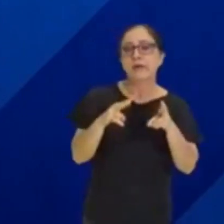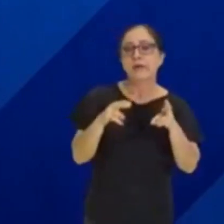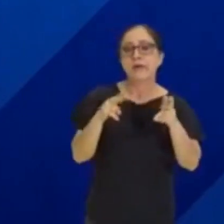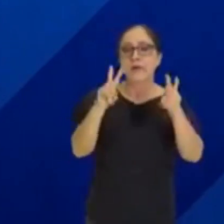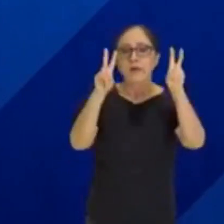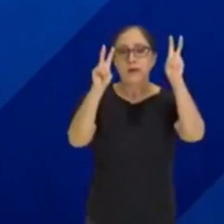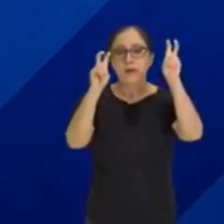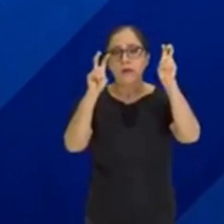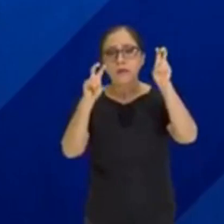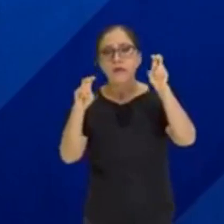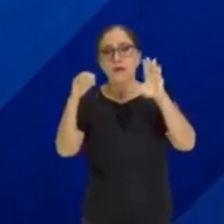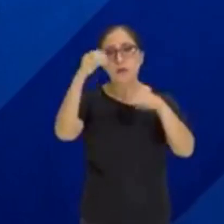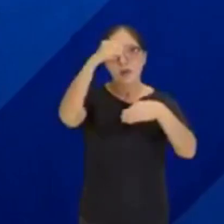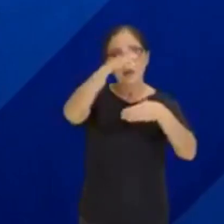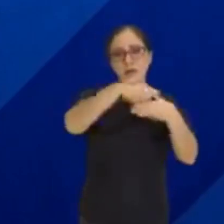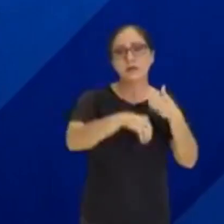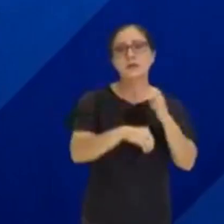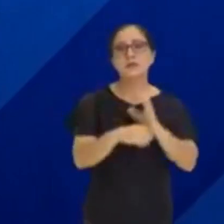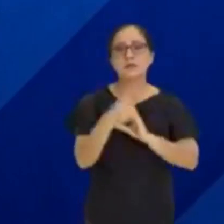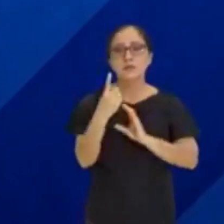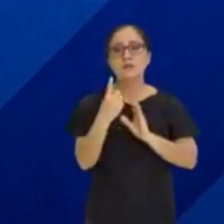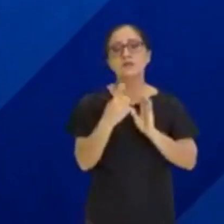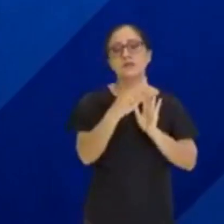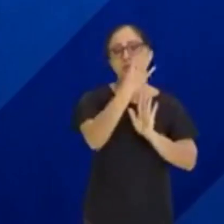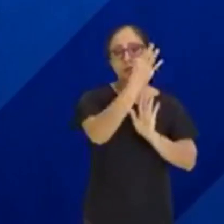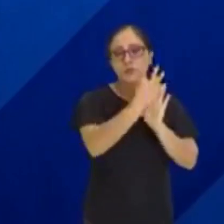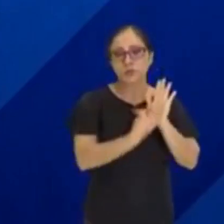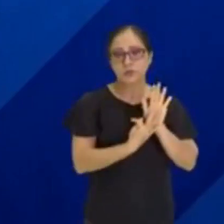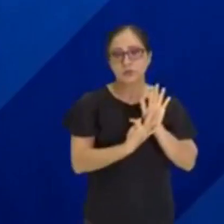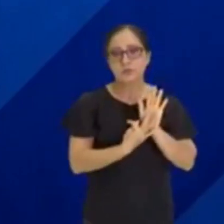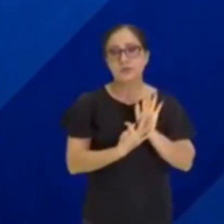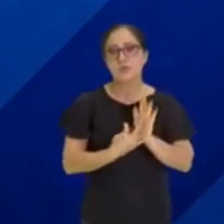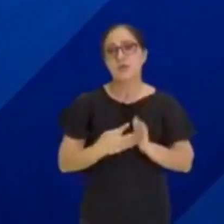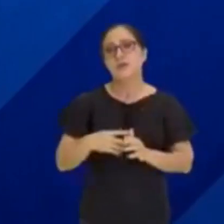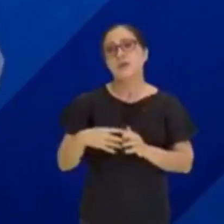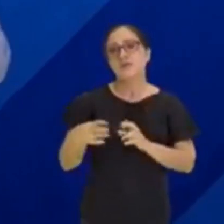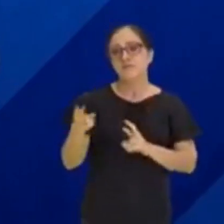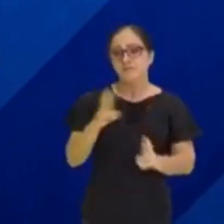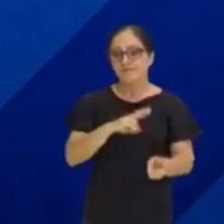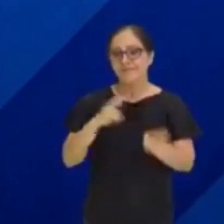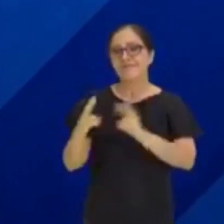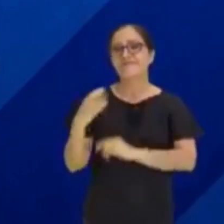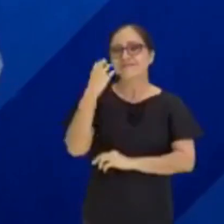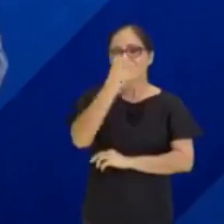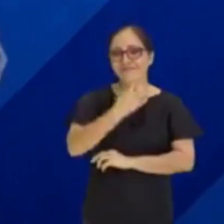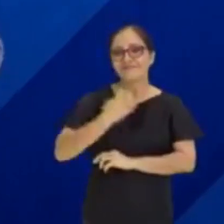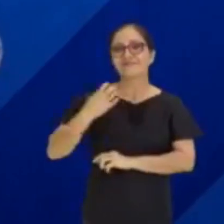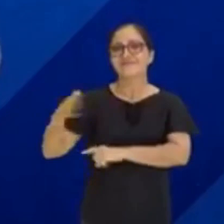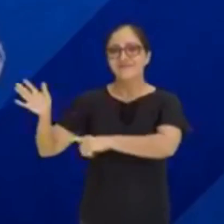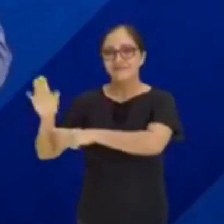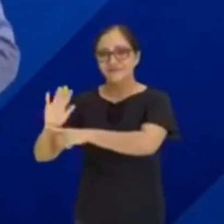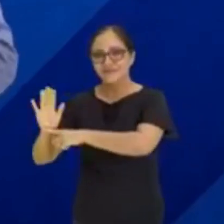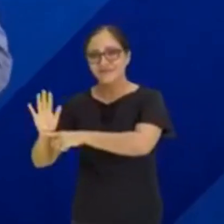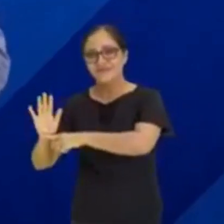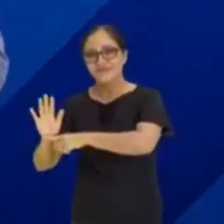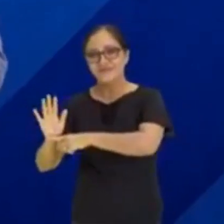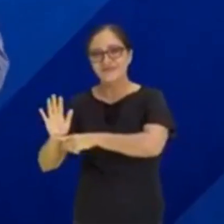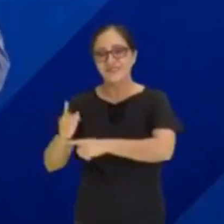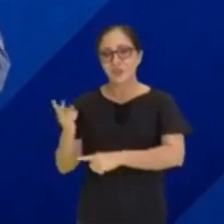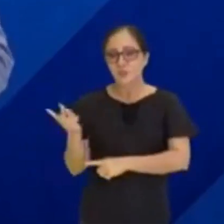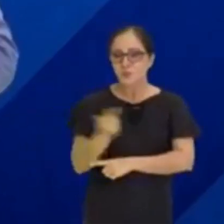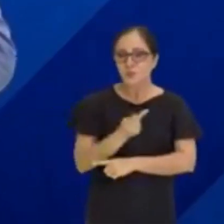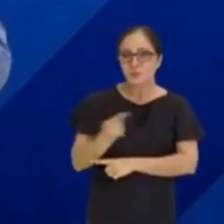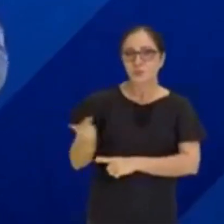por exemplo, entre esta letra de música e entre este filme. Conversam, dialogam, são